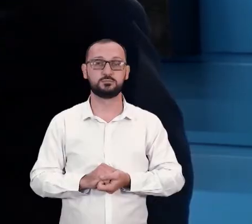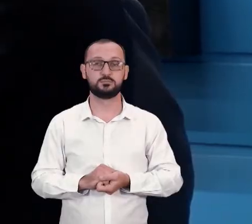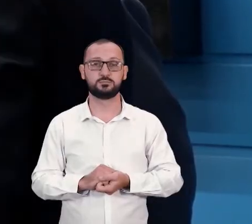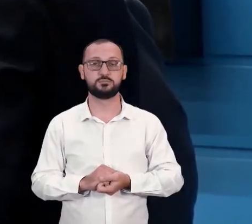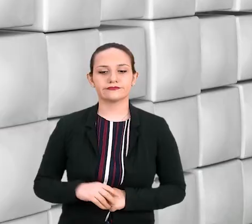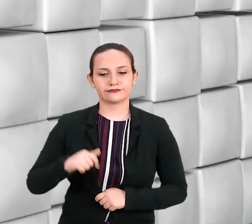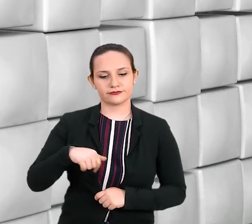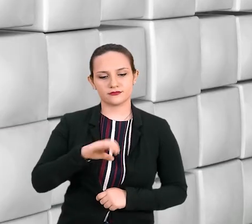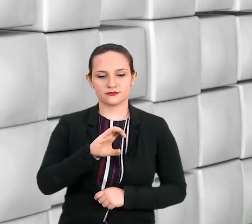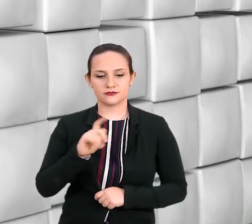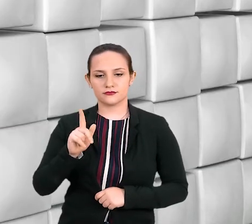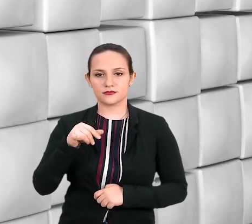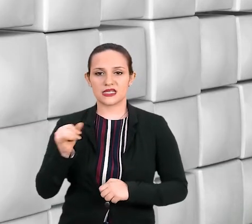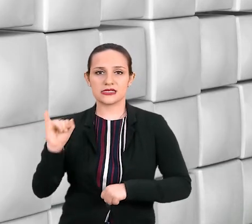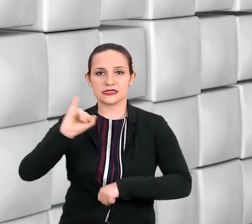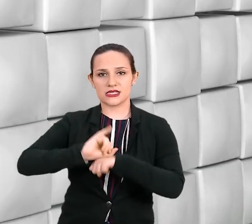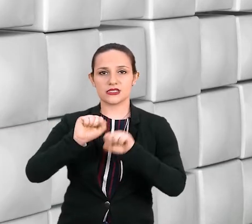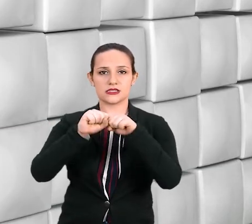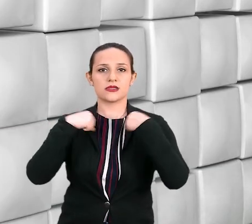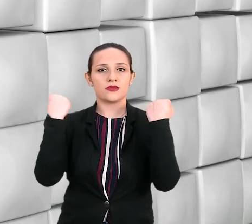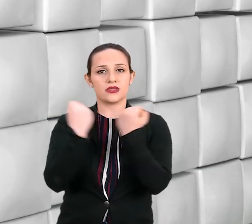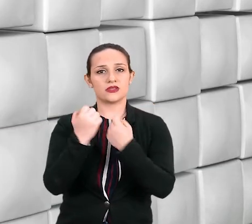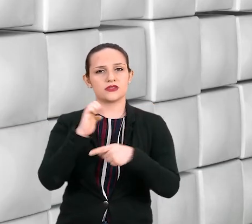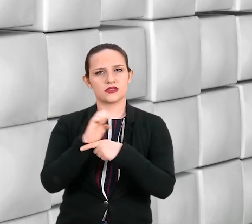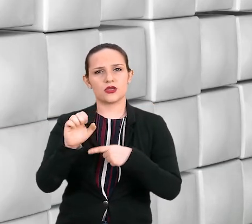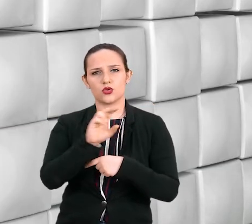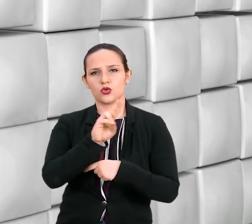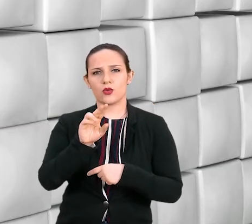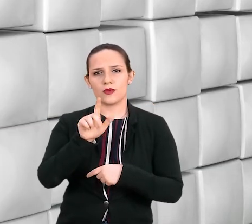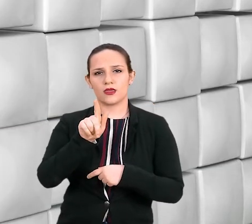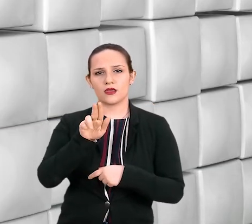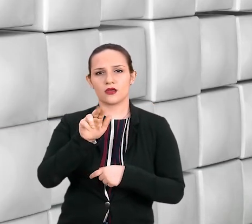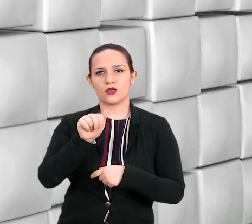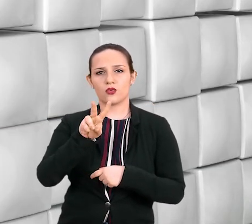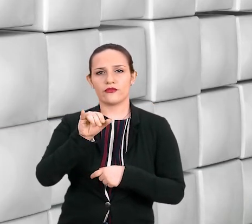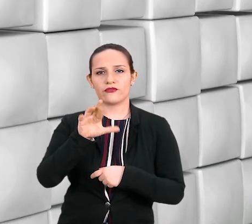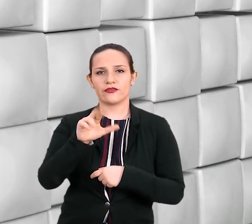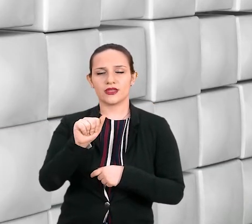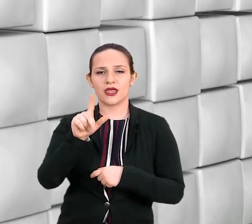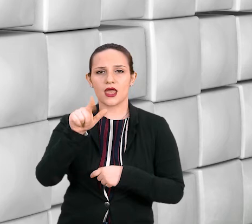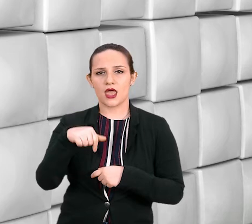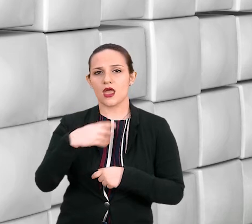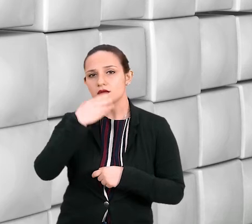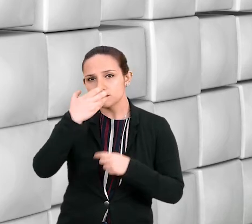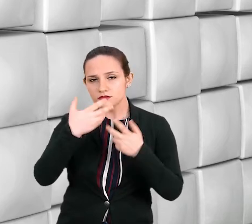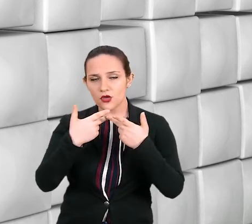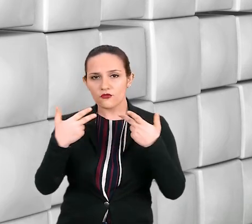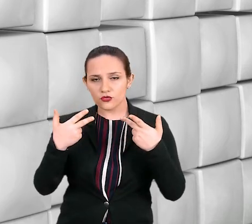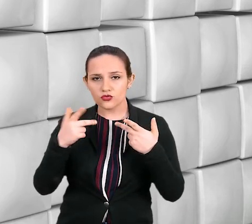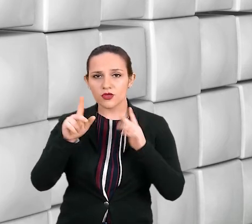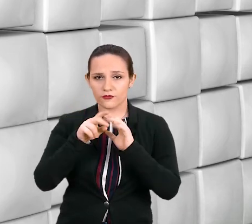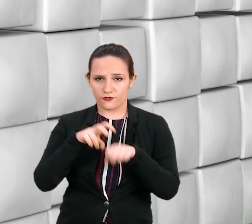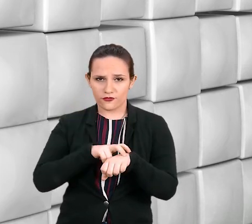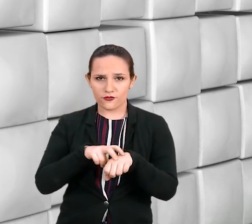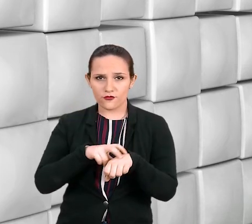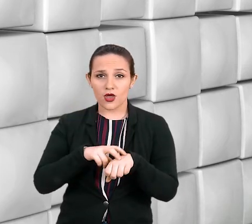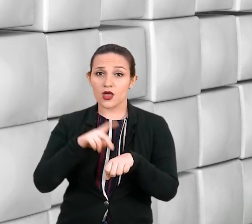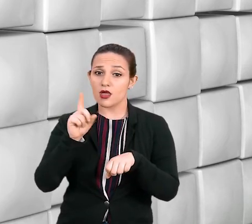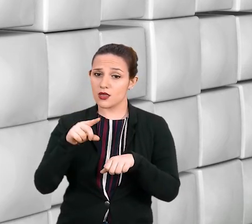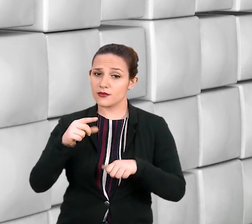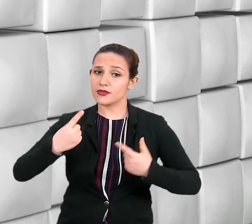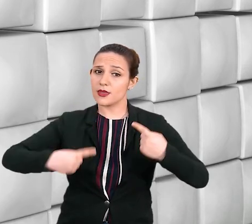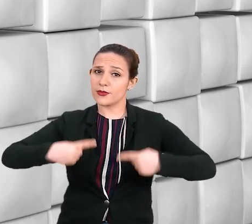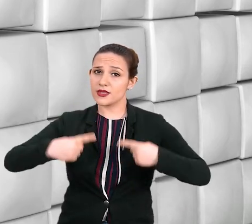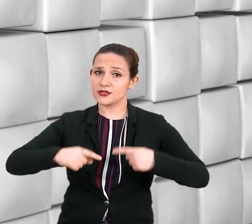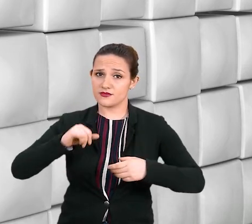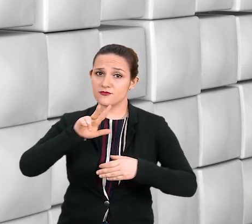parlamentar. Campo Grande cedia seminário estadual da Guavira. O evento debate o futuro da cadeia produtiva da